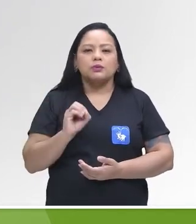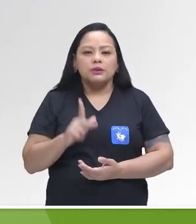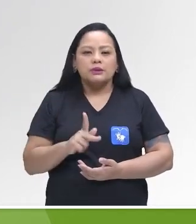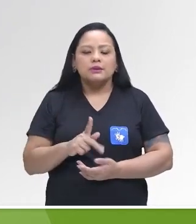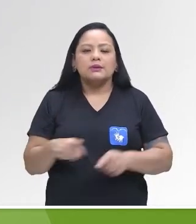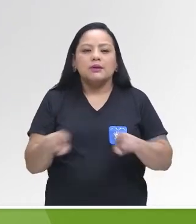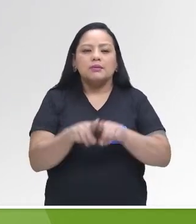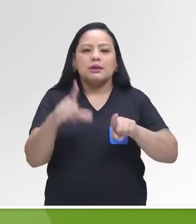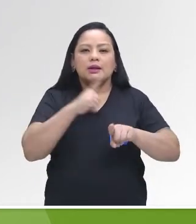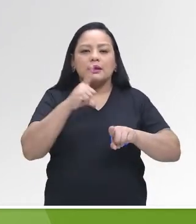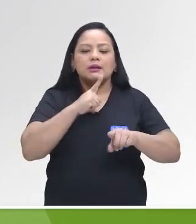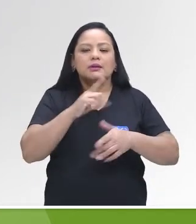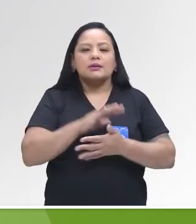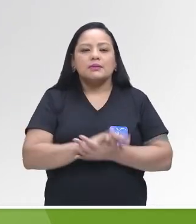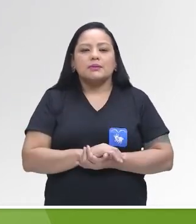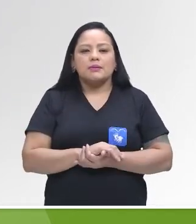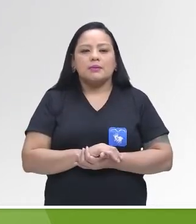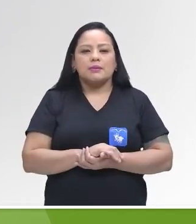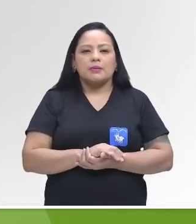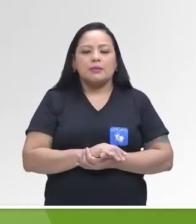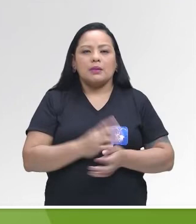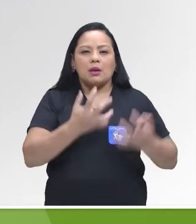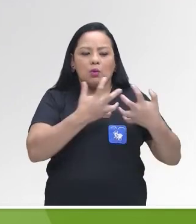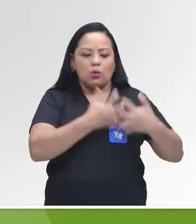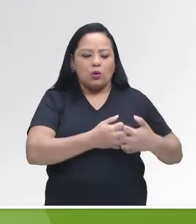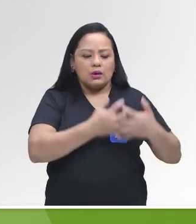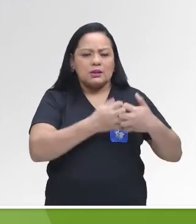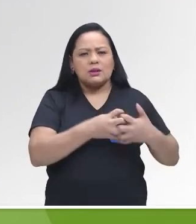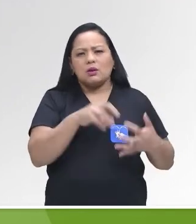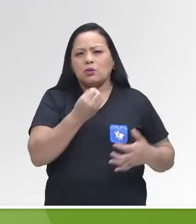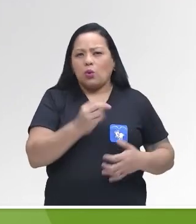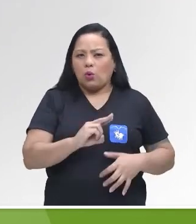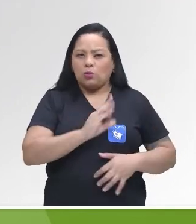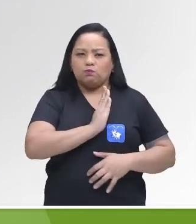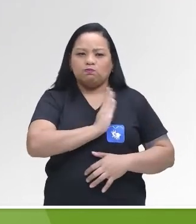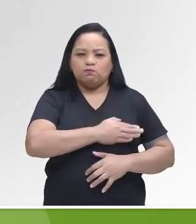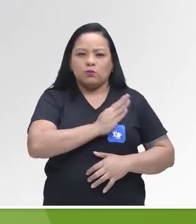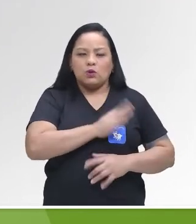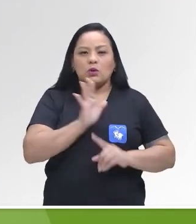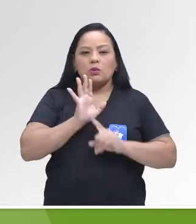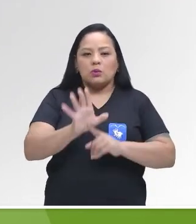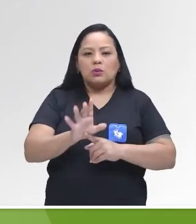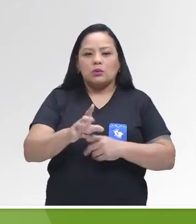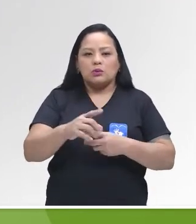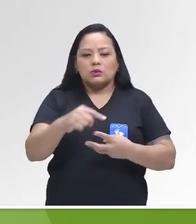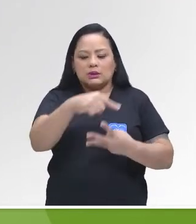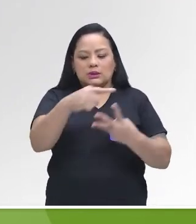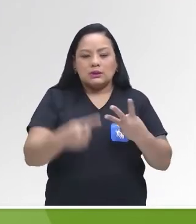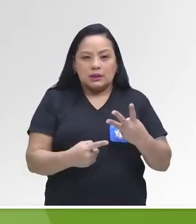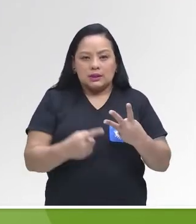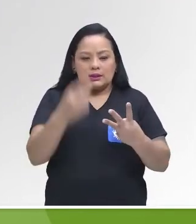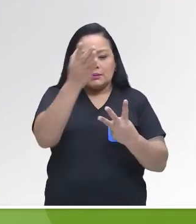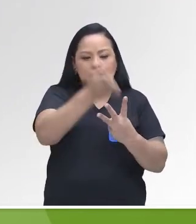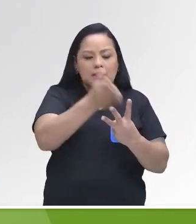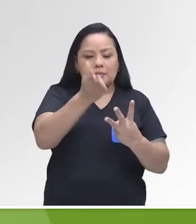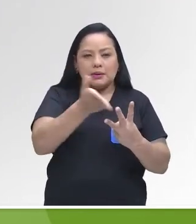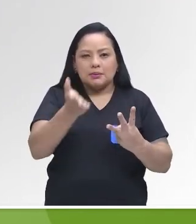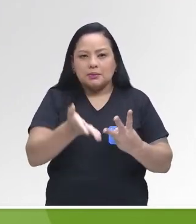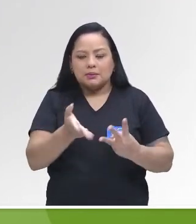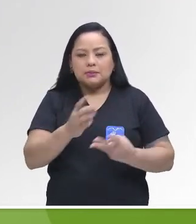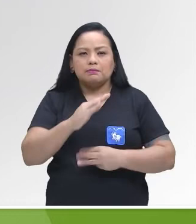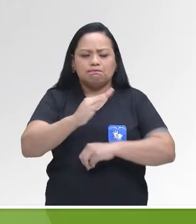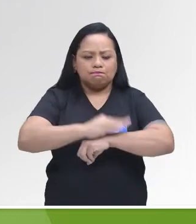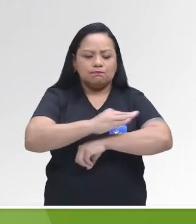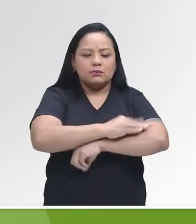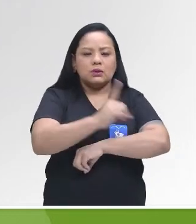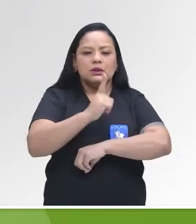Temos aqui o seu coração, mostrando pra gente, né? Que ele tem 3 cavidades, né? A aurícula direita, a